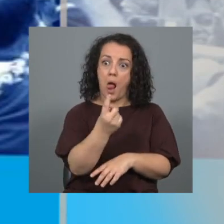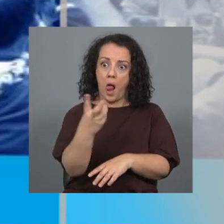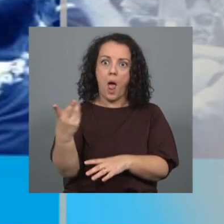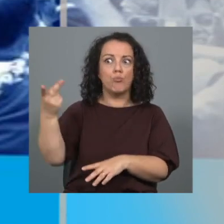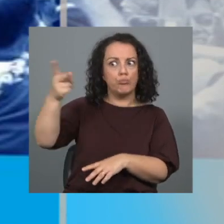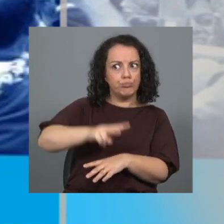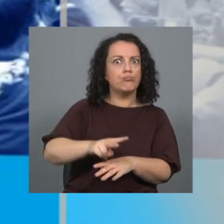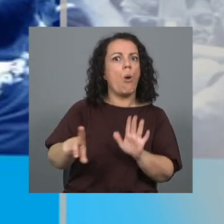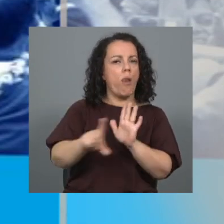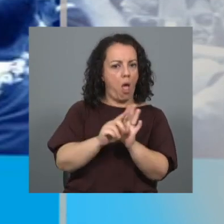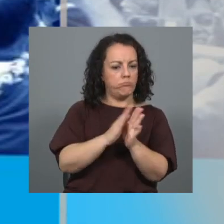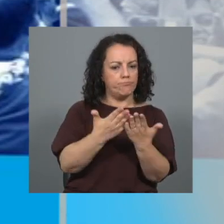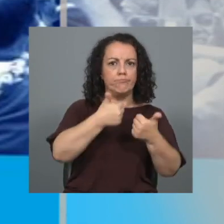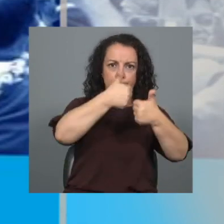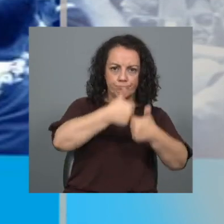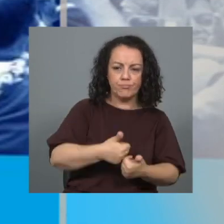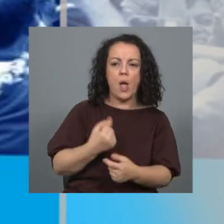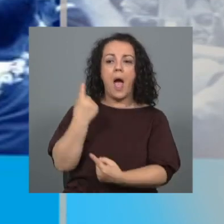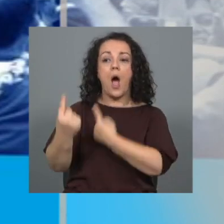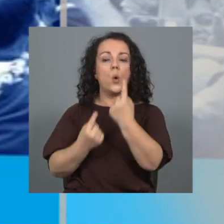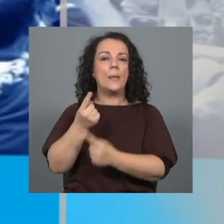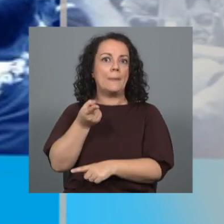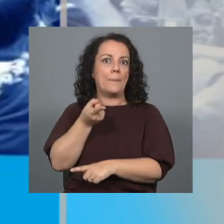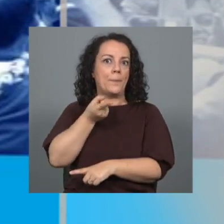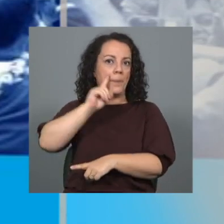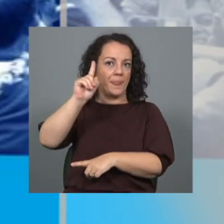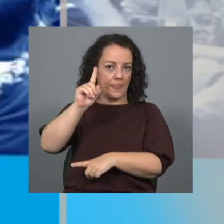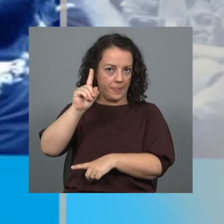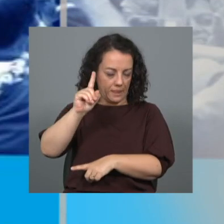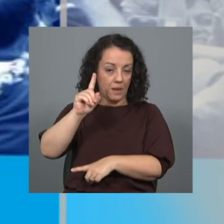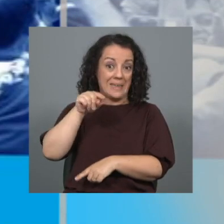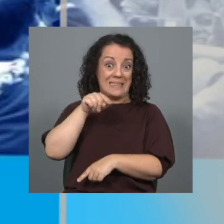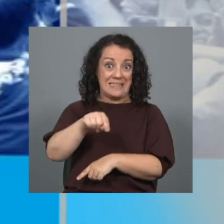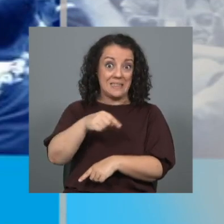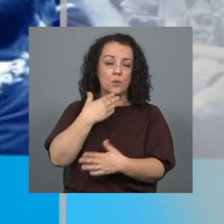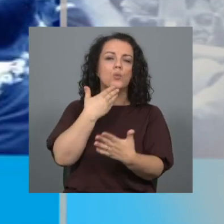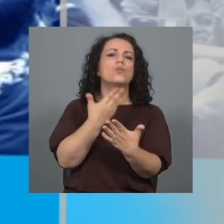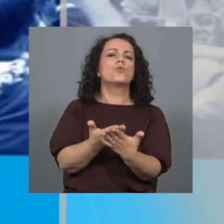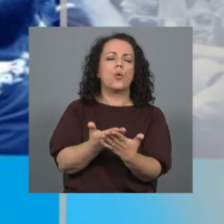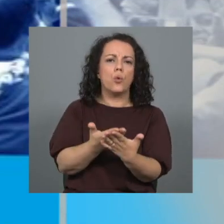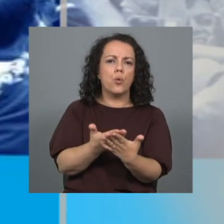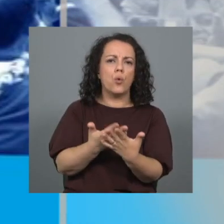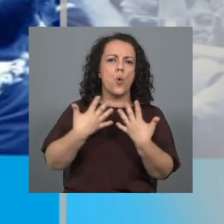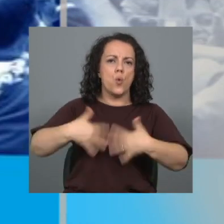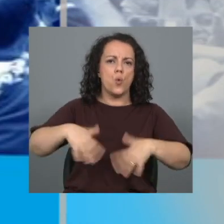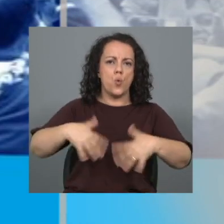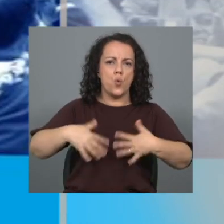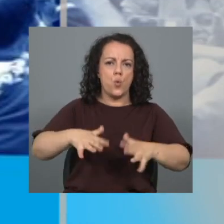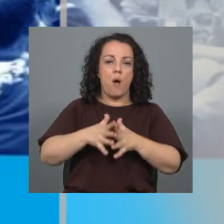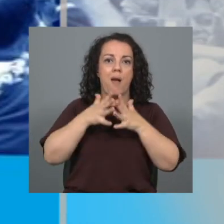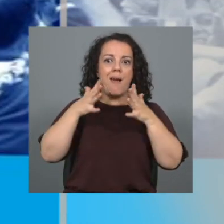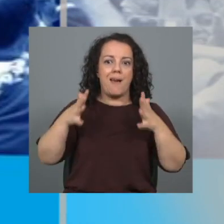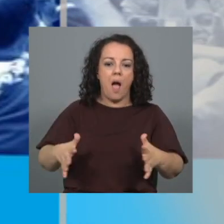casos ilegalmente. Isto causou uma pressão grande sobre o